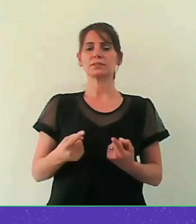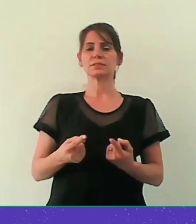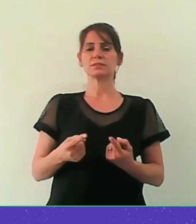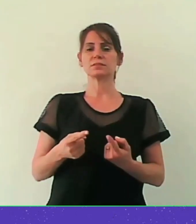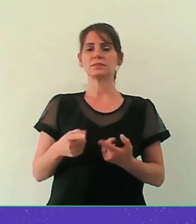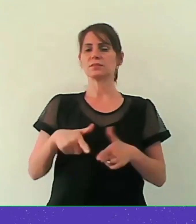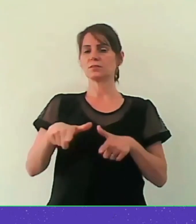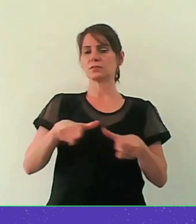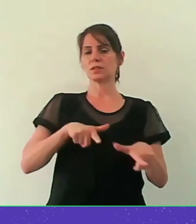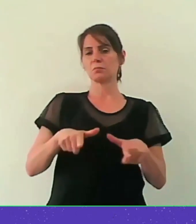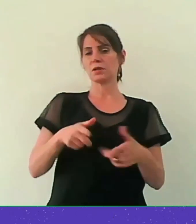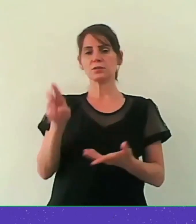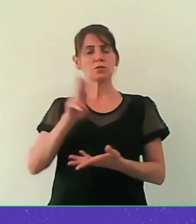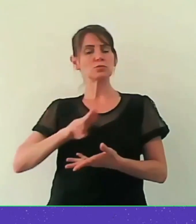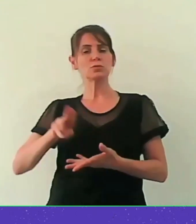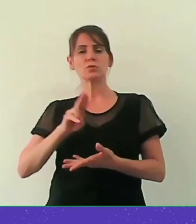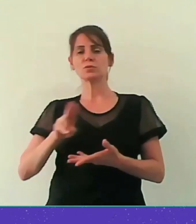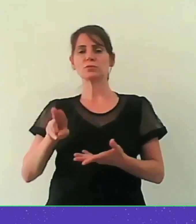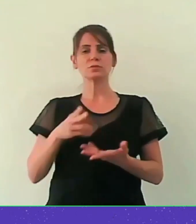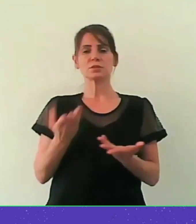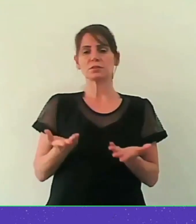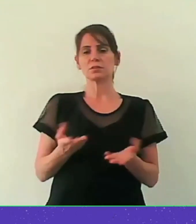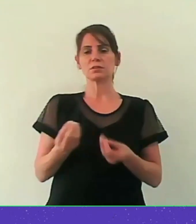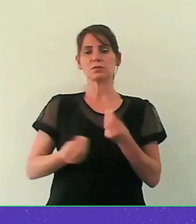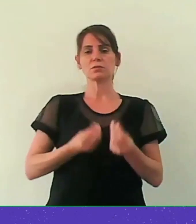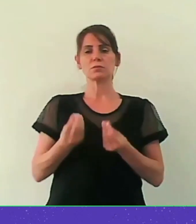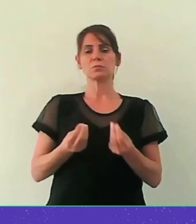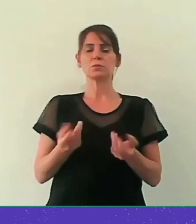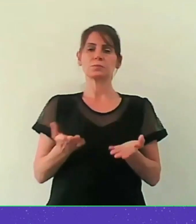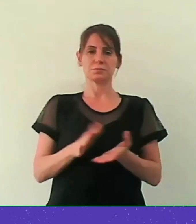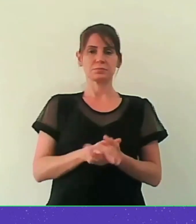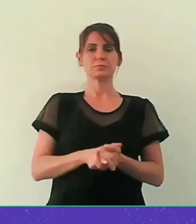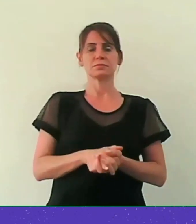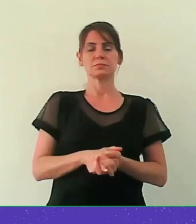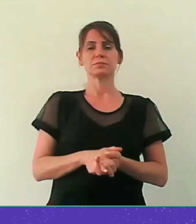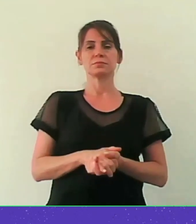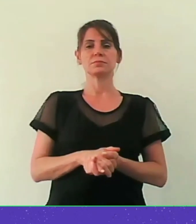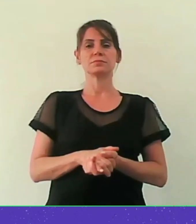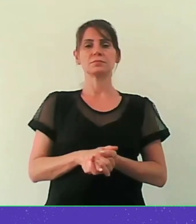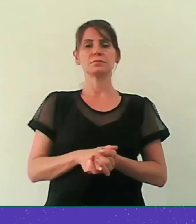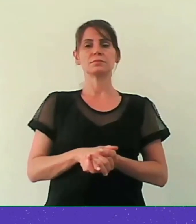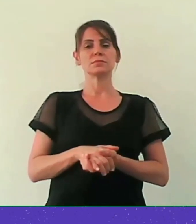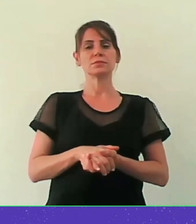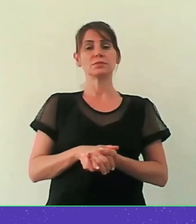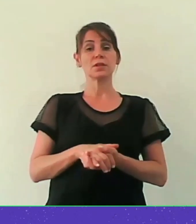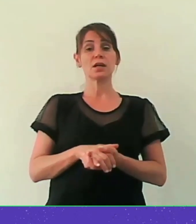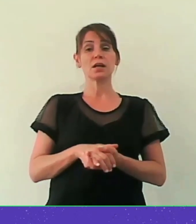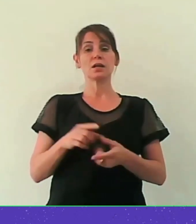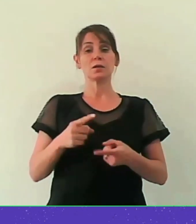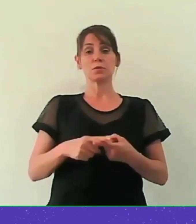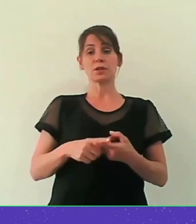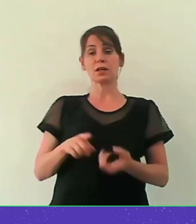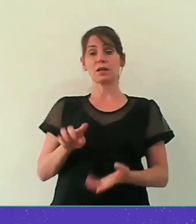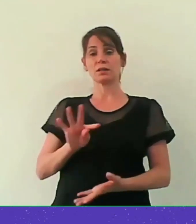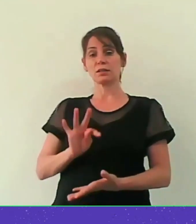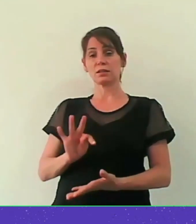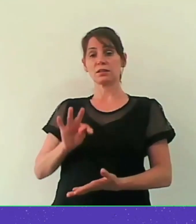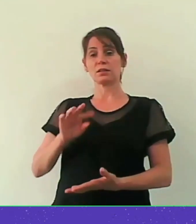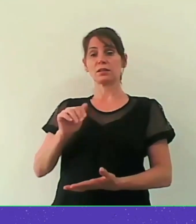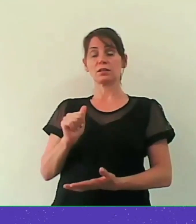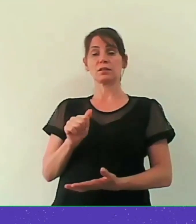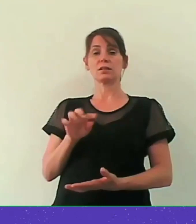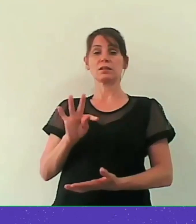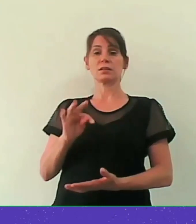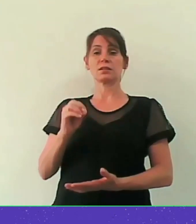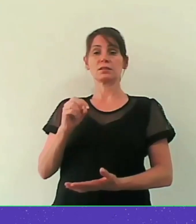o quê? O trabalho do trator. Esse trator, né, pode ajudar em arar a